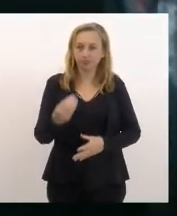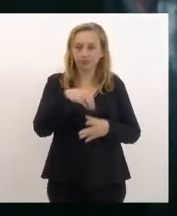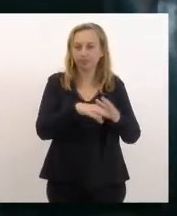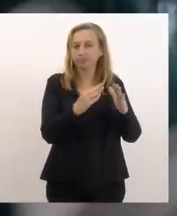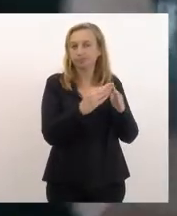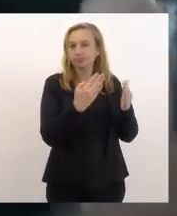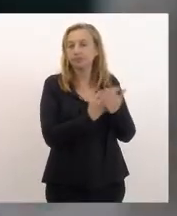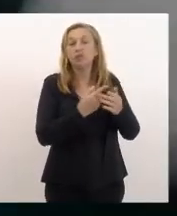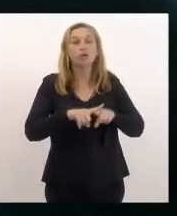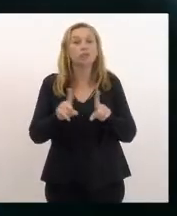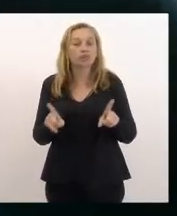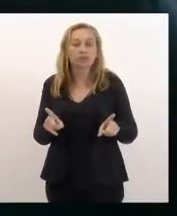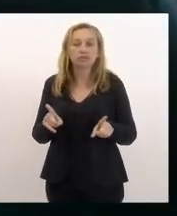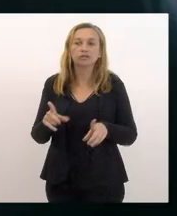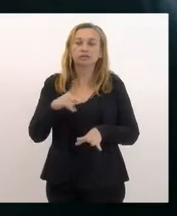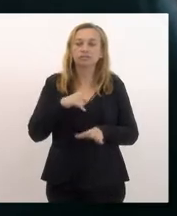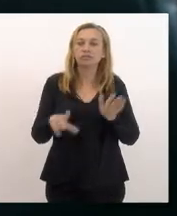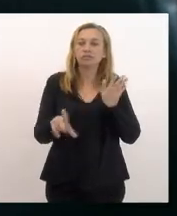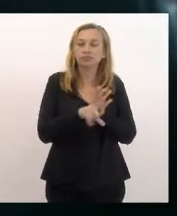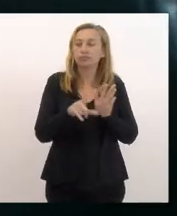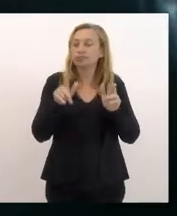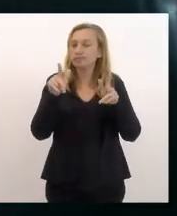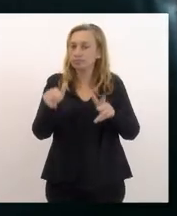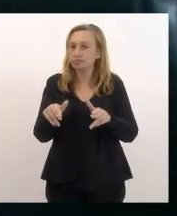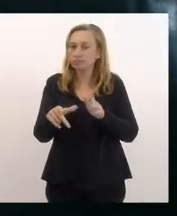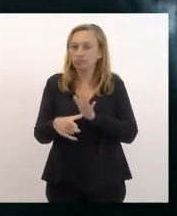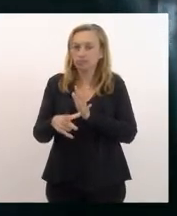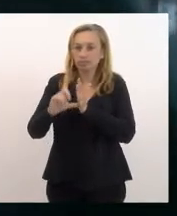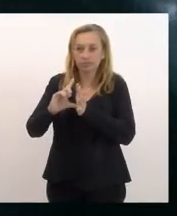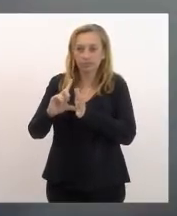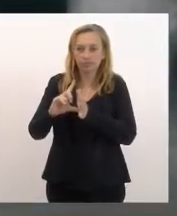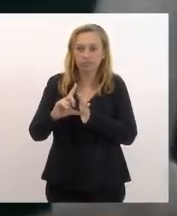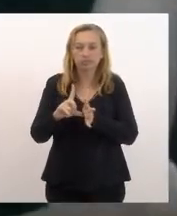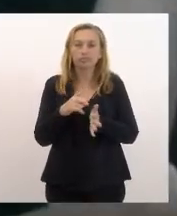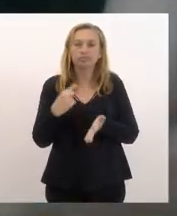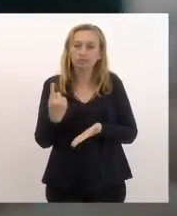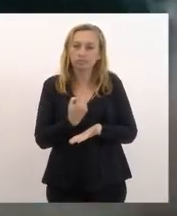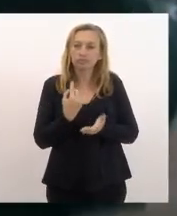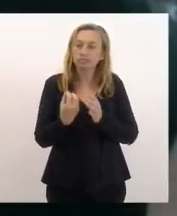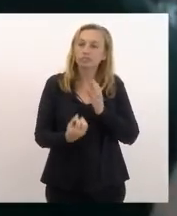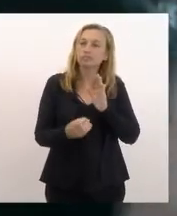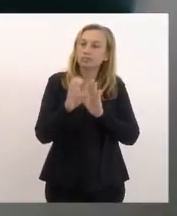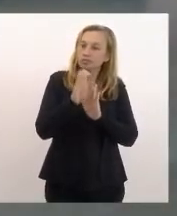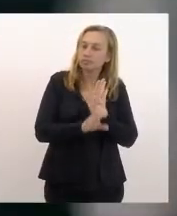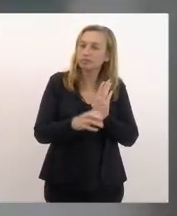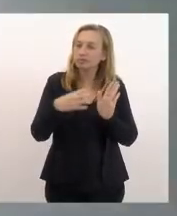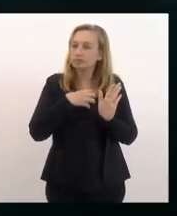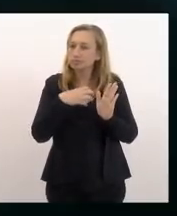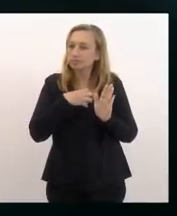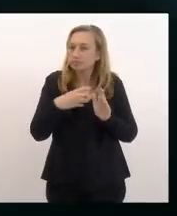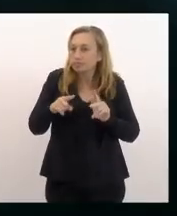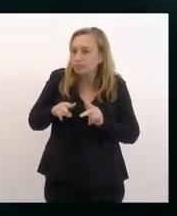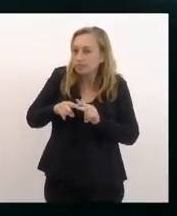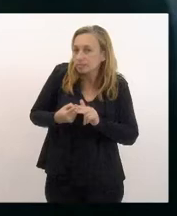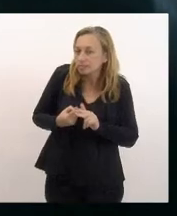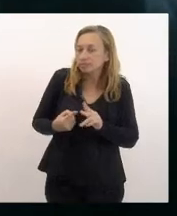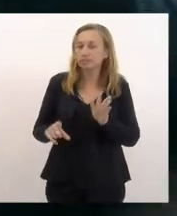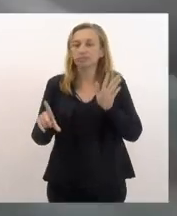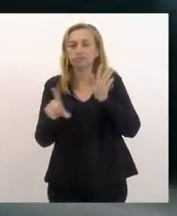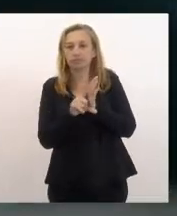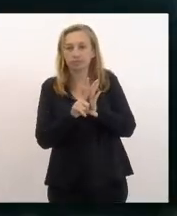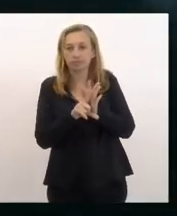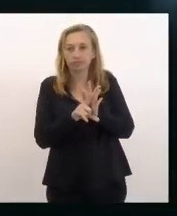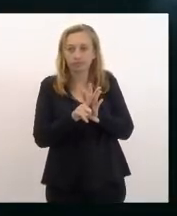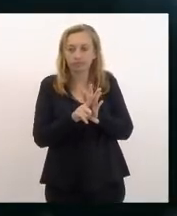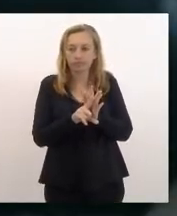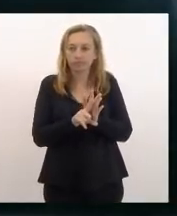escolas. Mas como existe uma lei semelhante anterior, as nossas emendas vão no sentido de modificar essa lei com